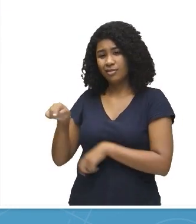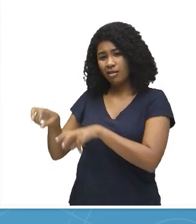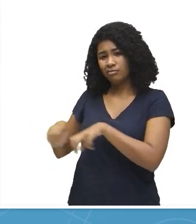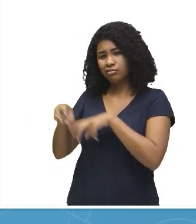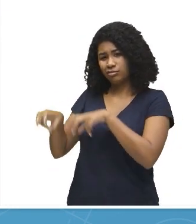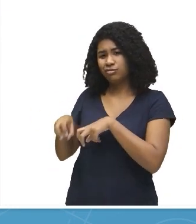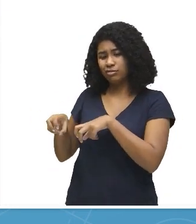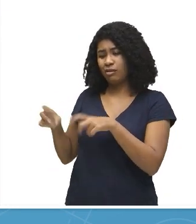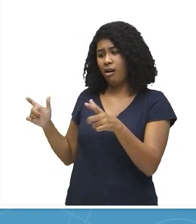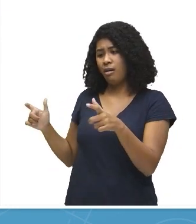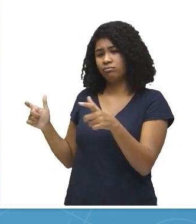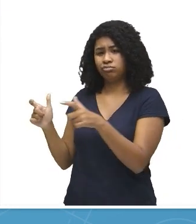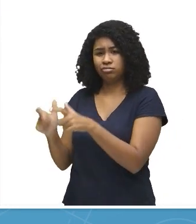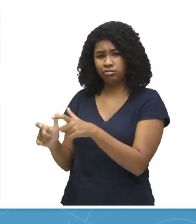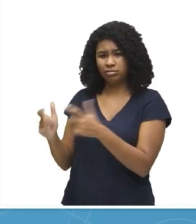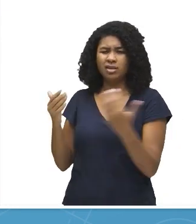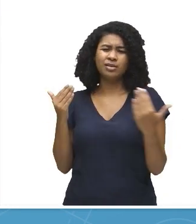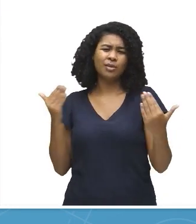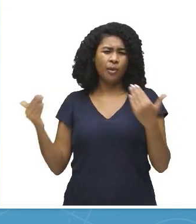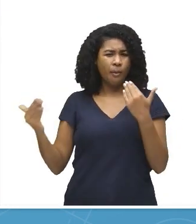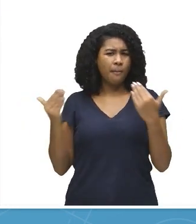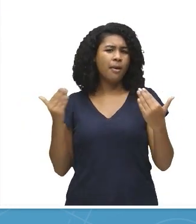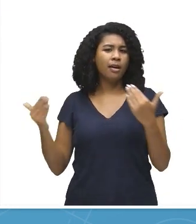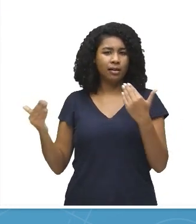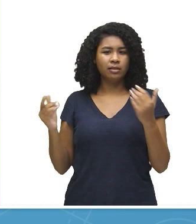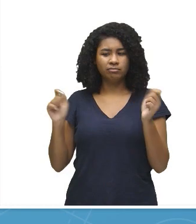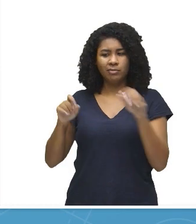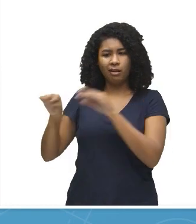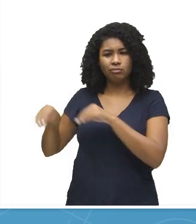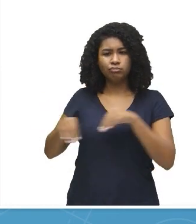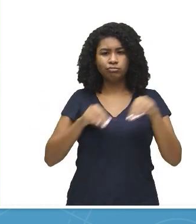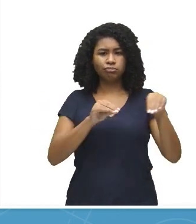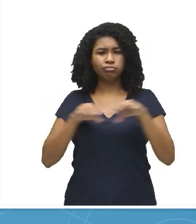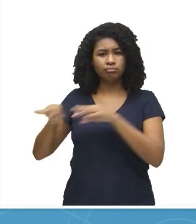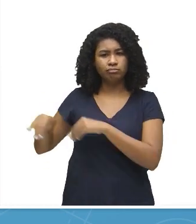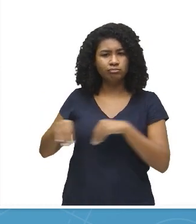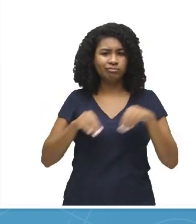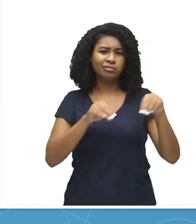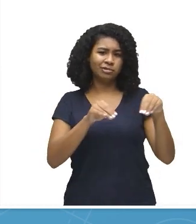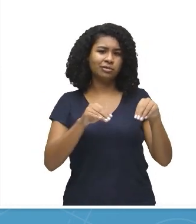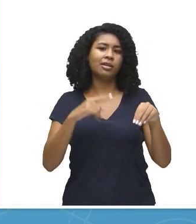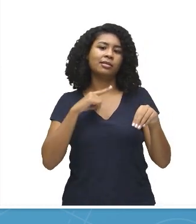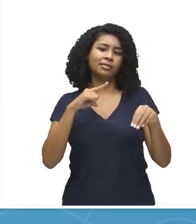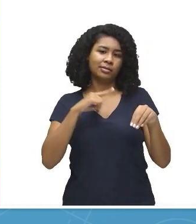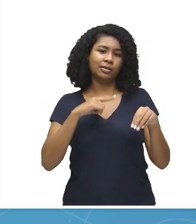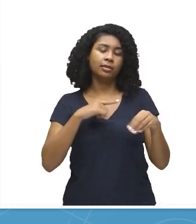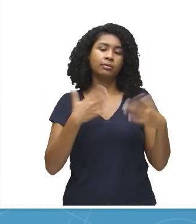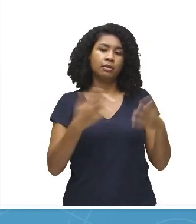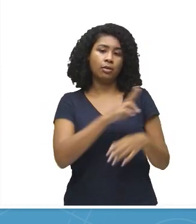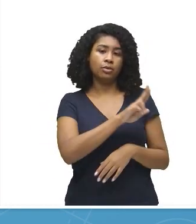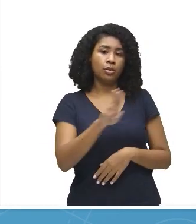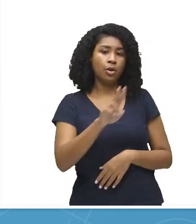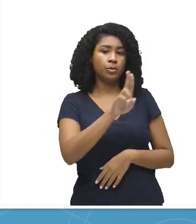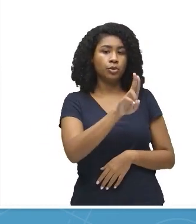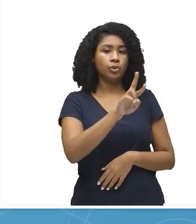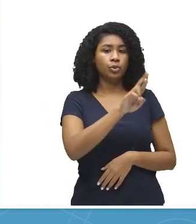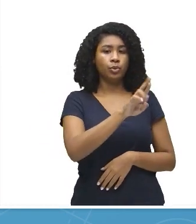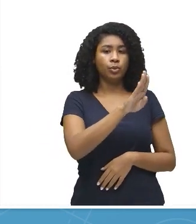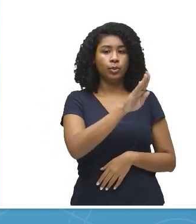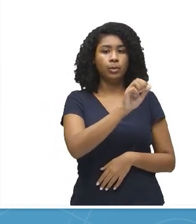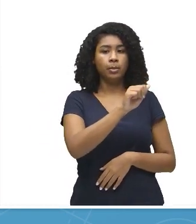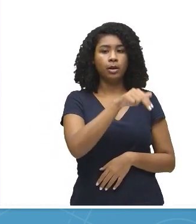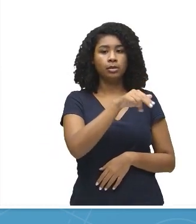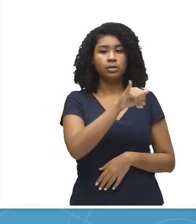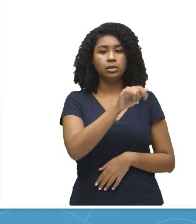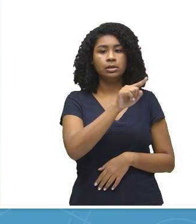Então, a gente tem esse êxodo rural também ocasionando a urbanização, né? O meio urbano,